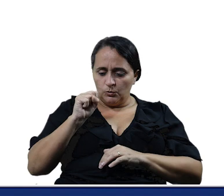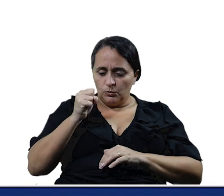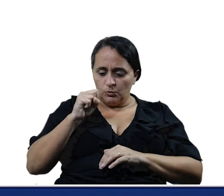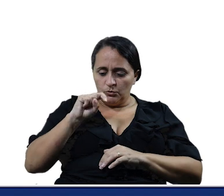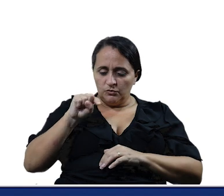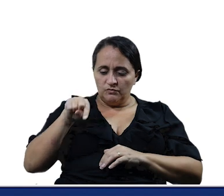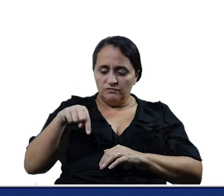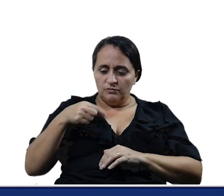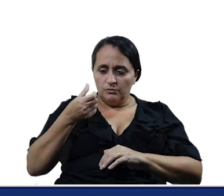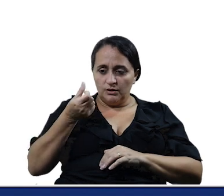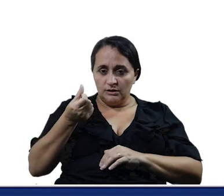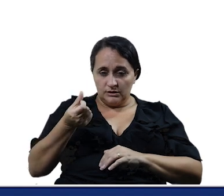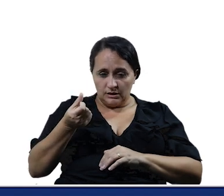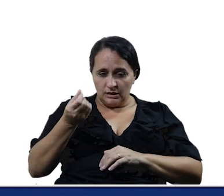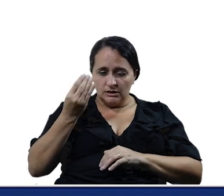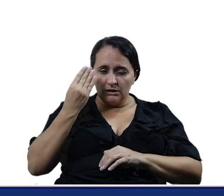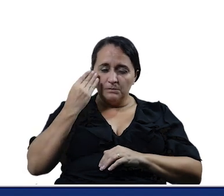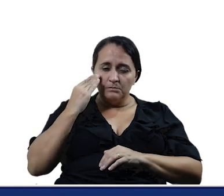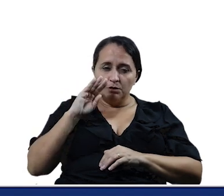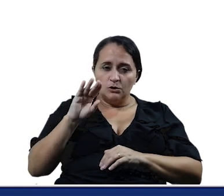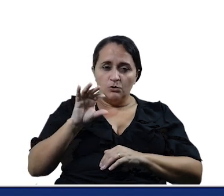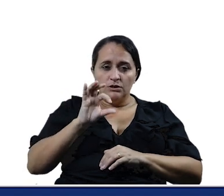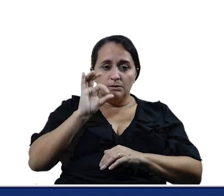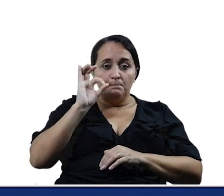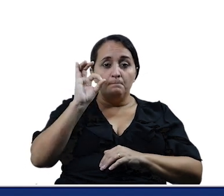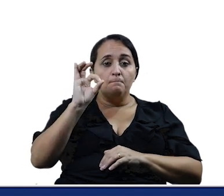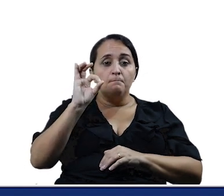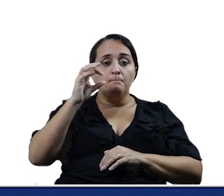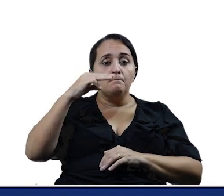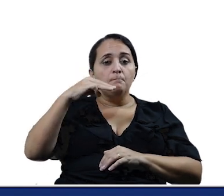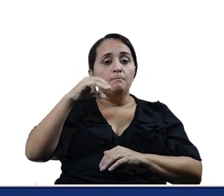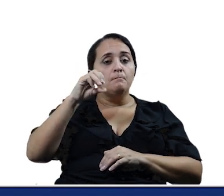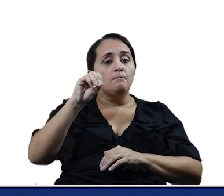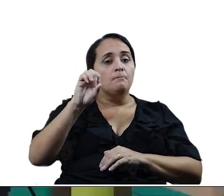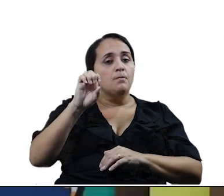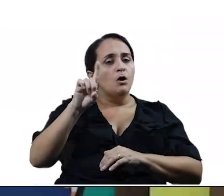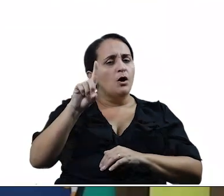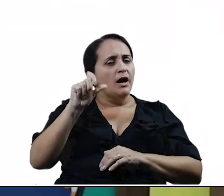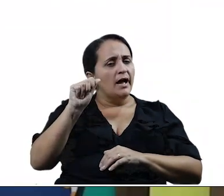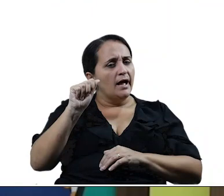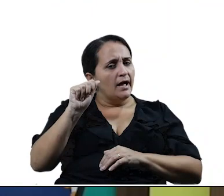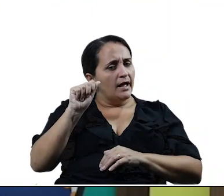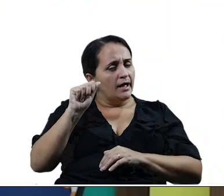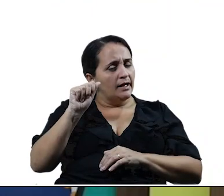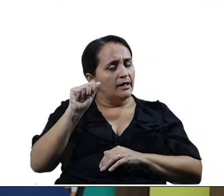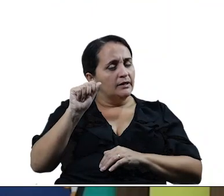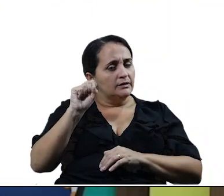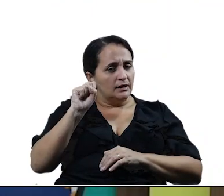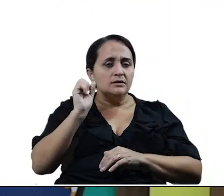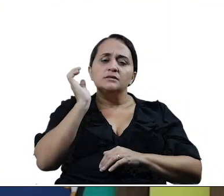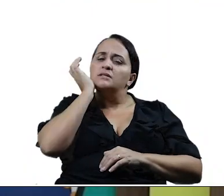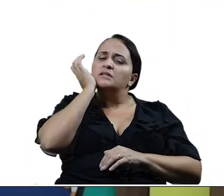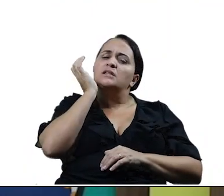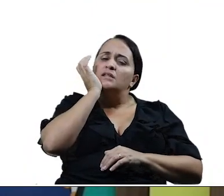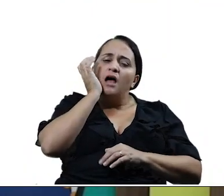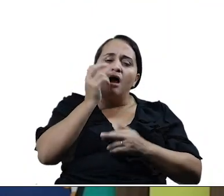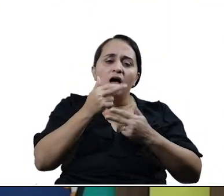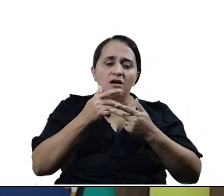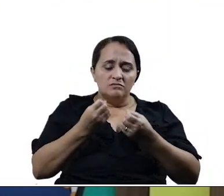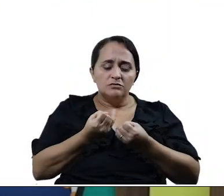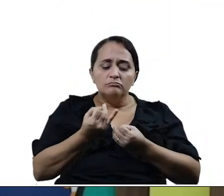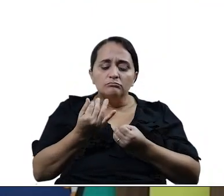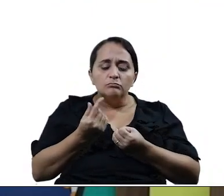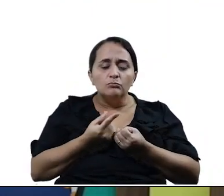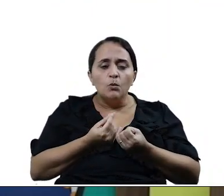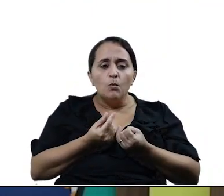28,6 bilhões são moedas. Centavos, esses que a gente já conhece. Então, observe